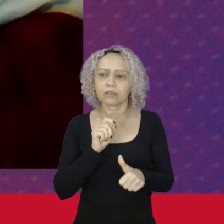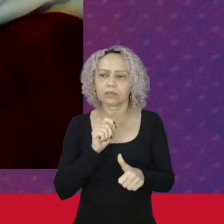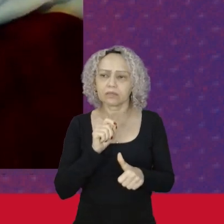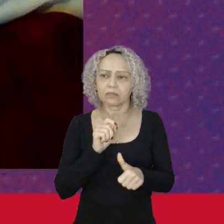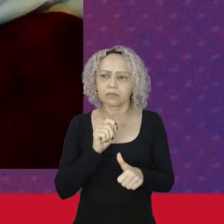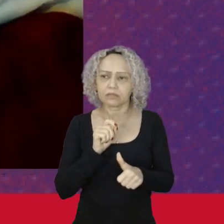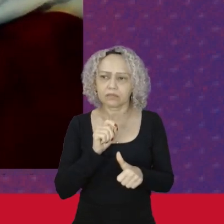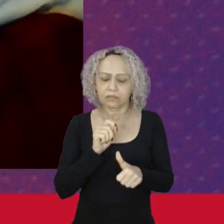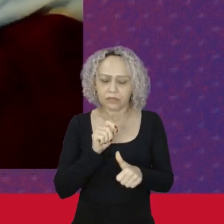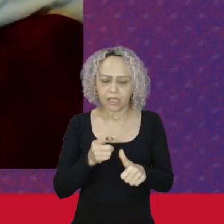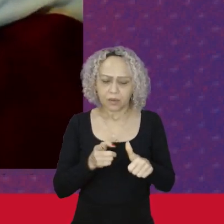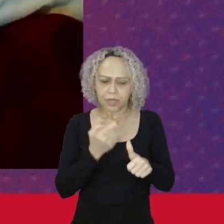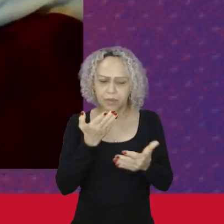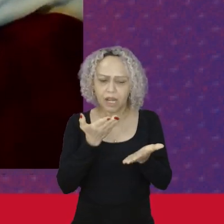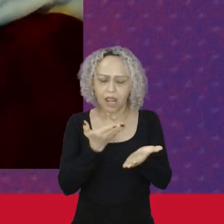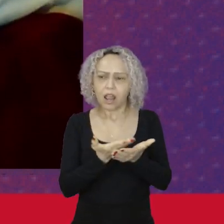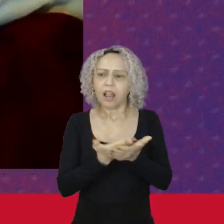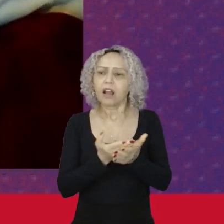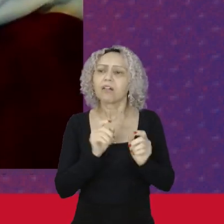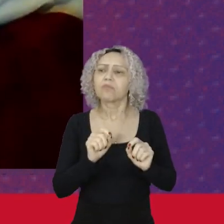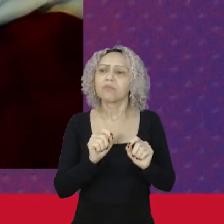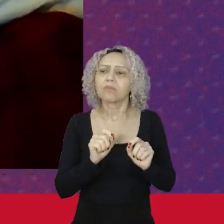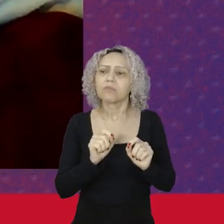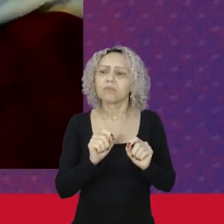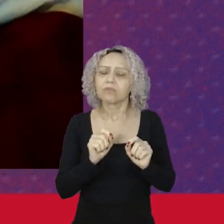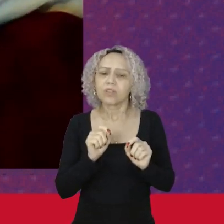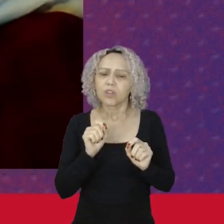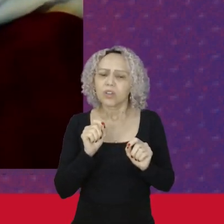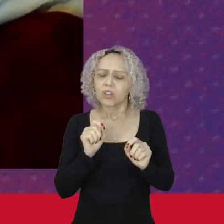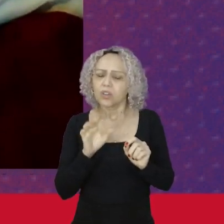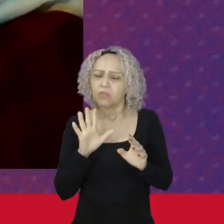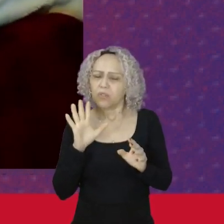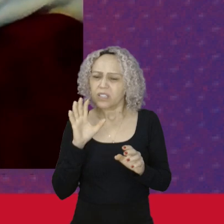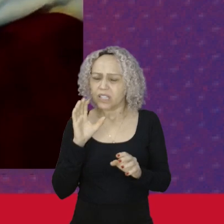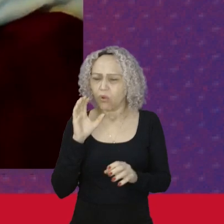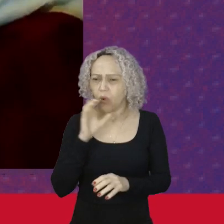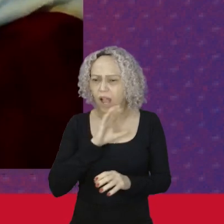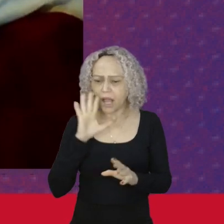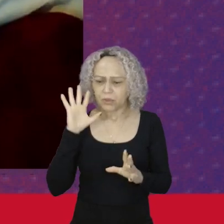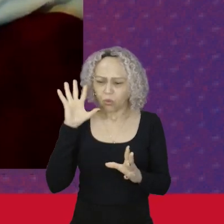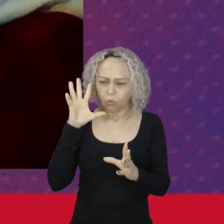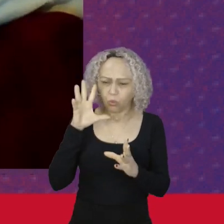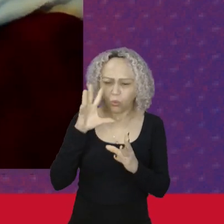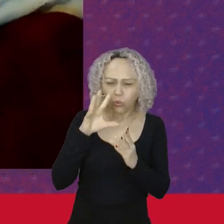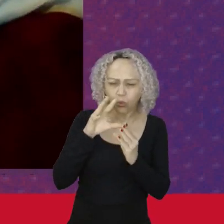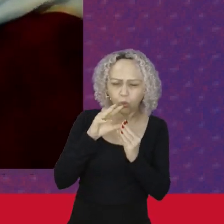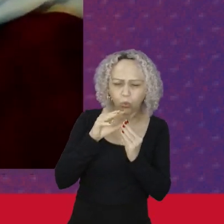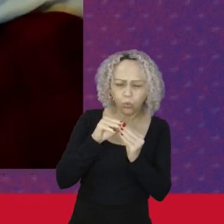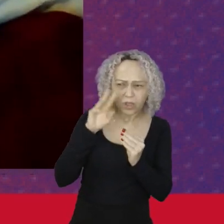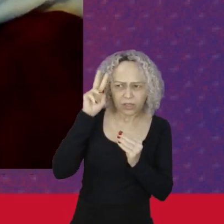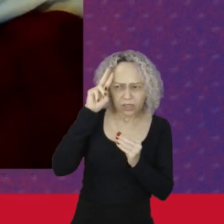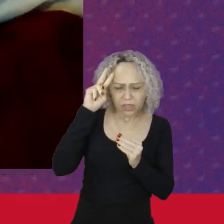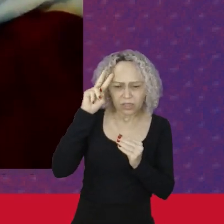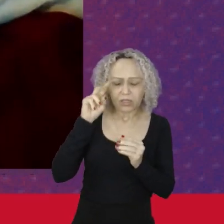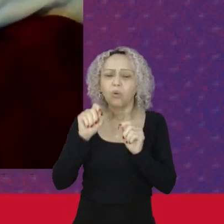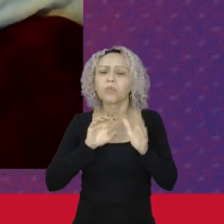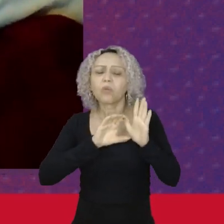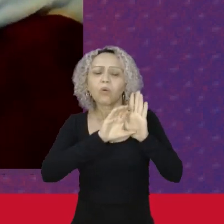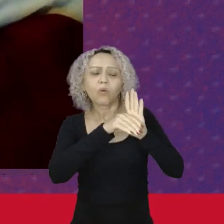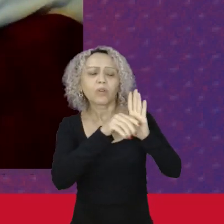nessa primeira aula, eu vou fazer um breve histórico sobre a concepção da